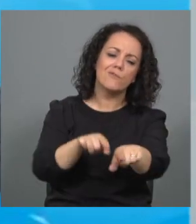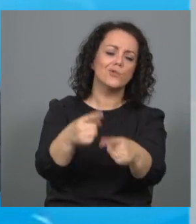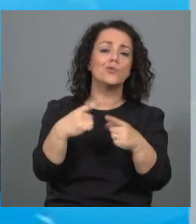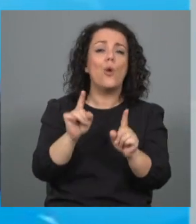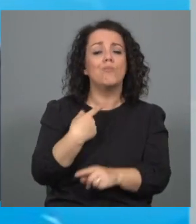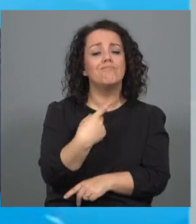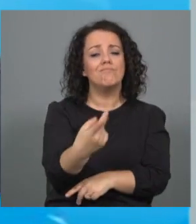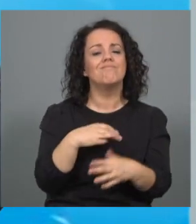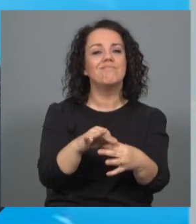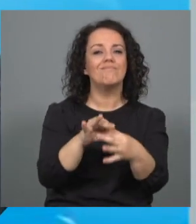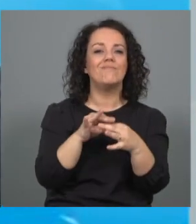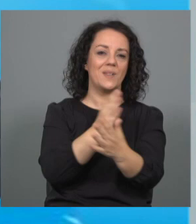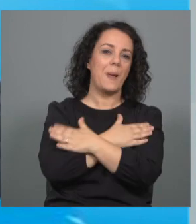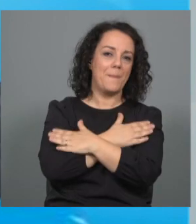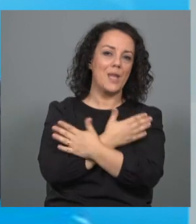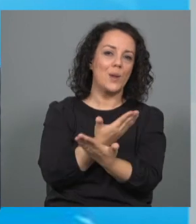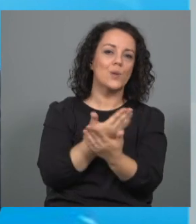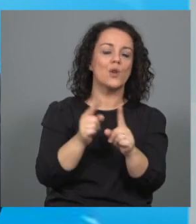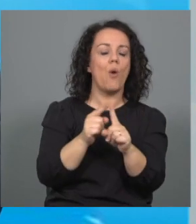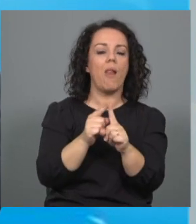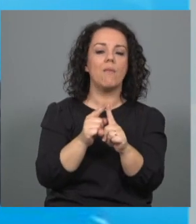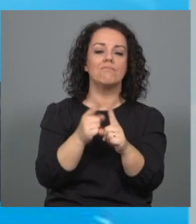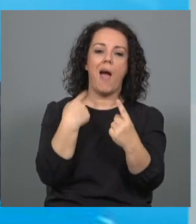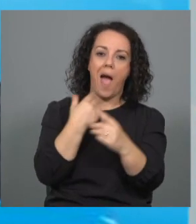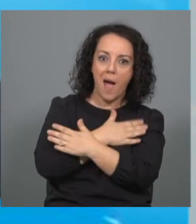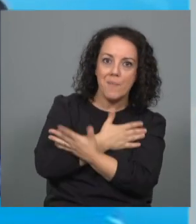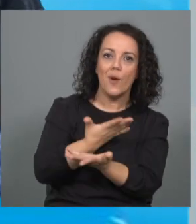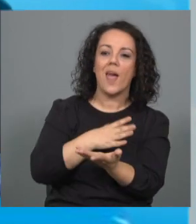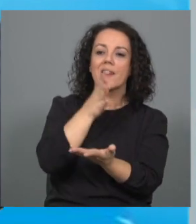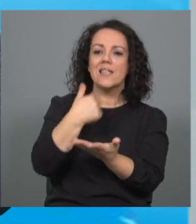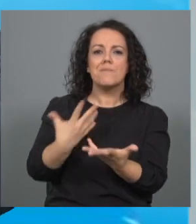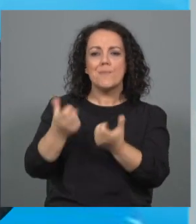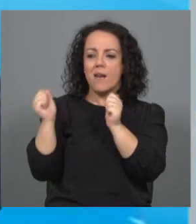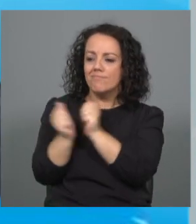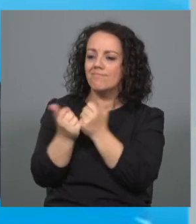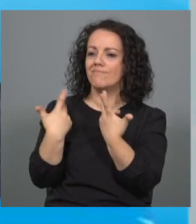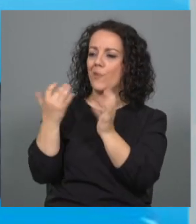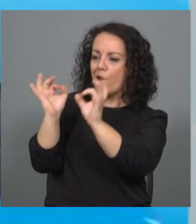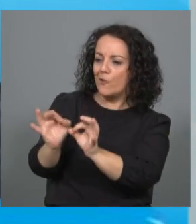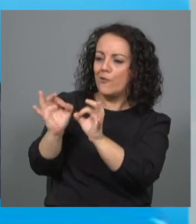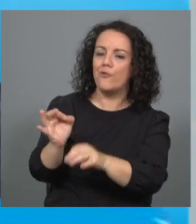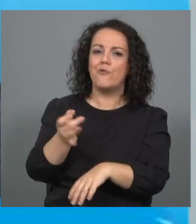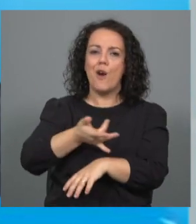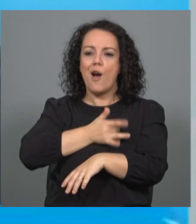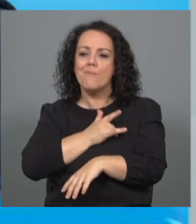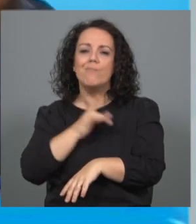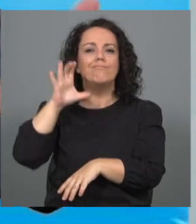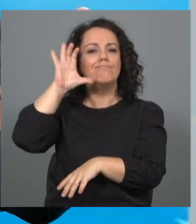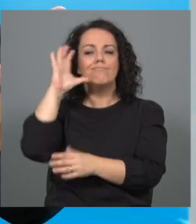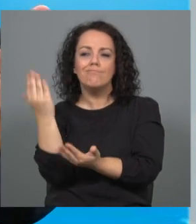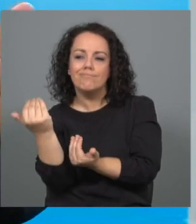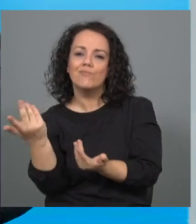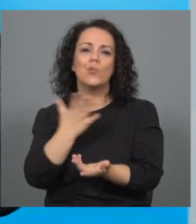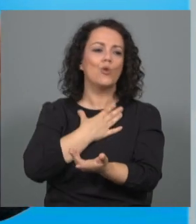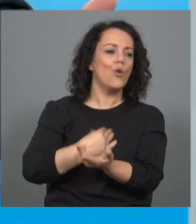grande consideração, é de alguém que nós amamos, é de alguém com quem gostamos de estar, é de alguém com que gostamos de escutar, é de alguém que